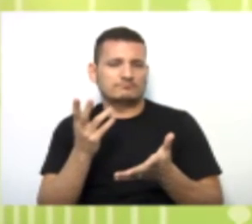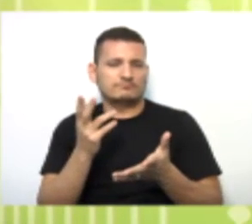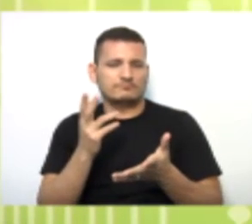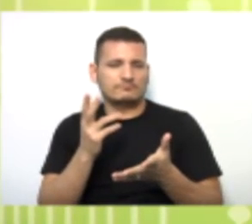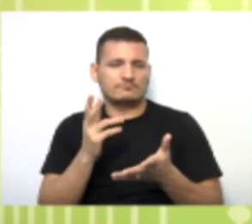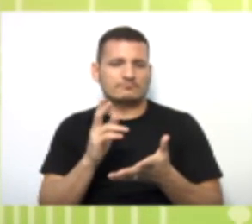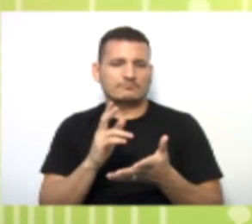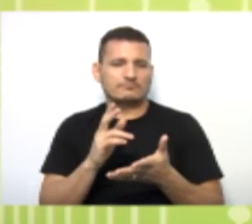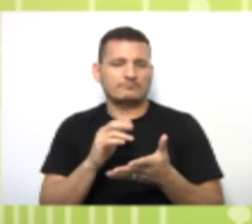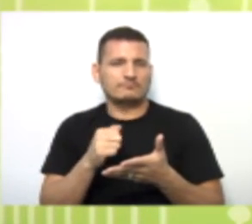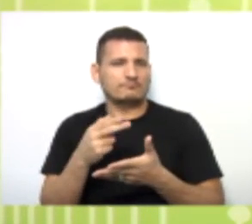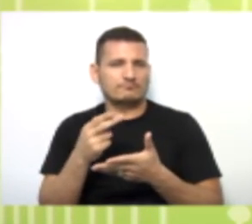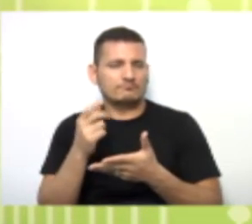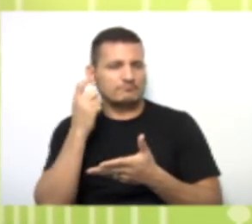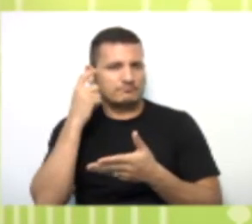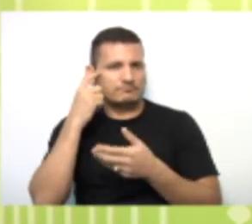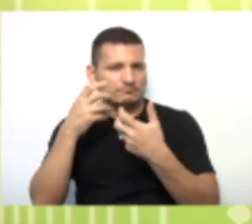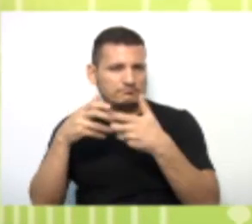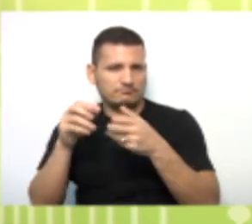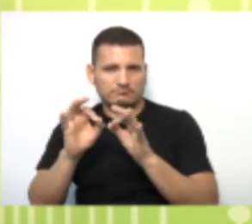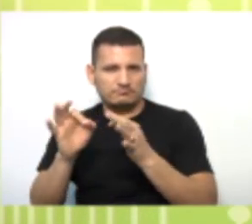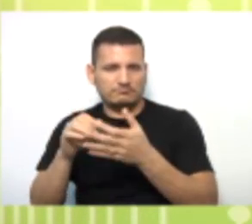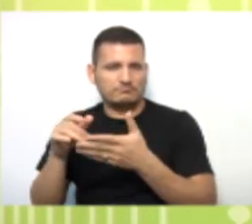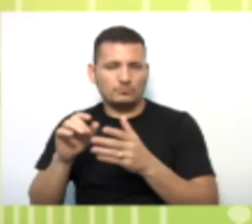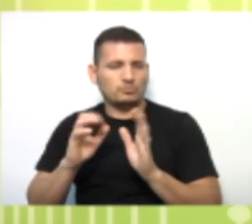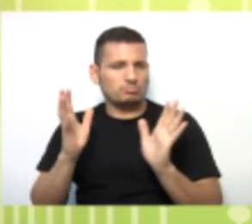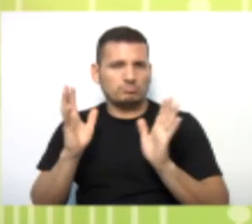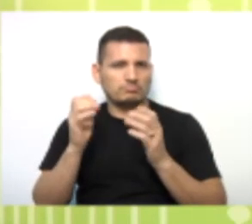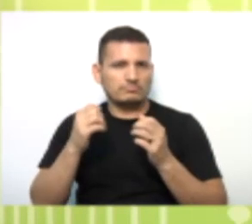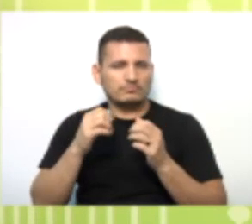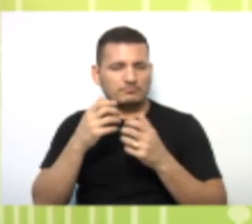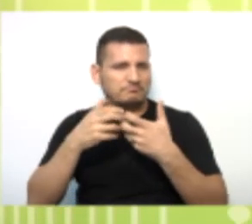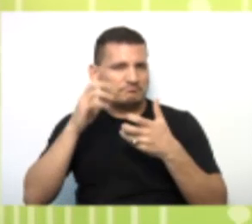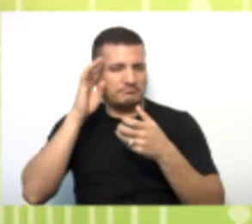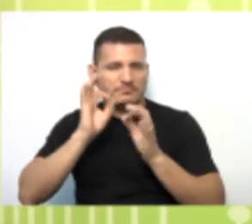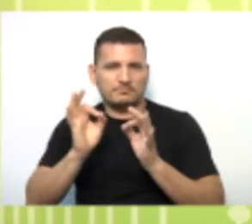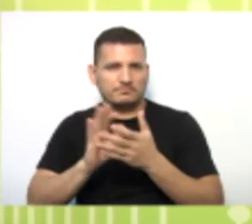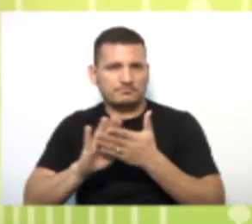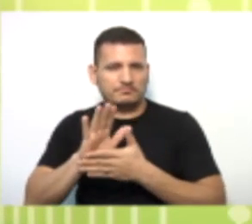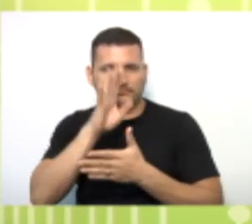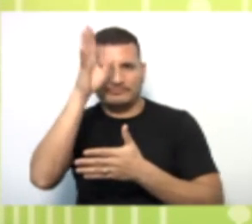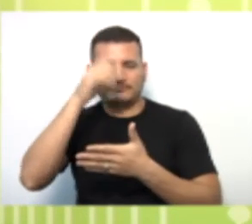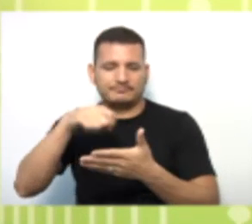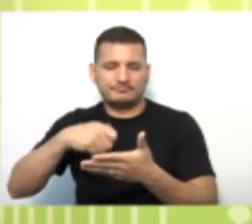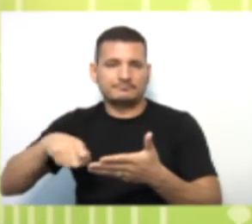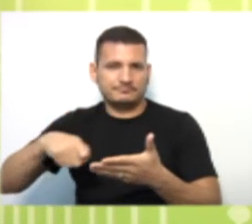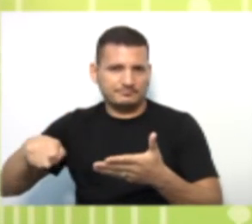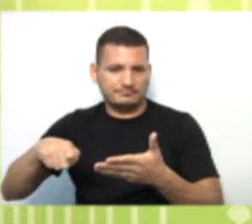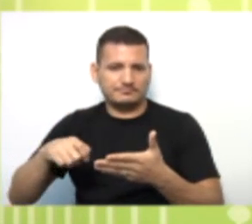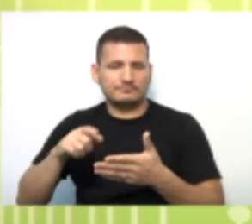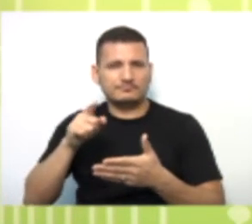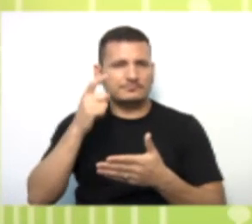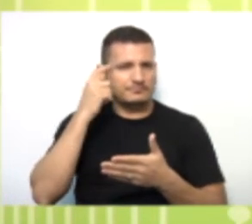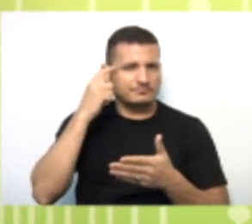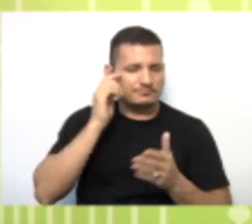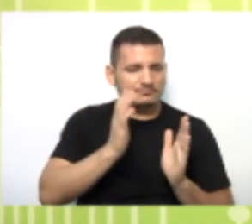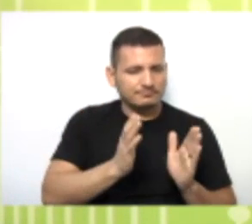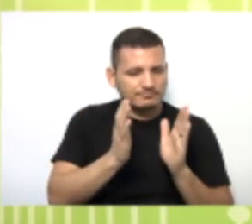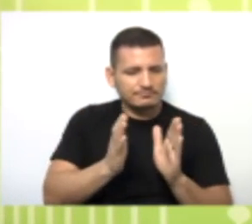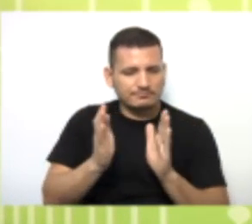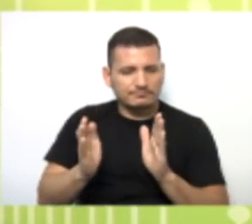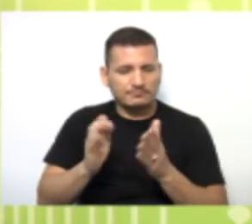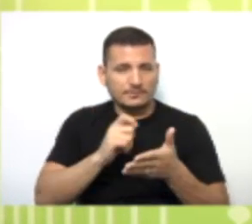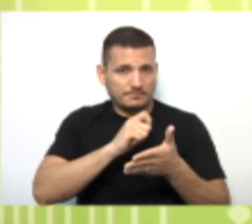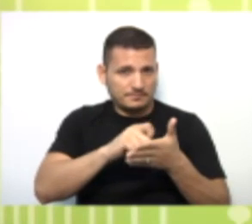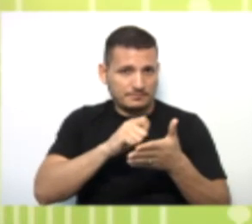pensando, organizando o pensamento, ou faz sem pensar mesmo. Mas quando você pensa em uma ordem cronológica das coisas, escreve